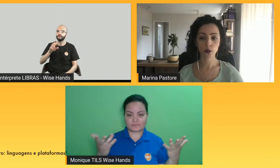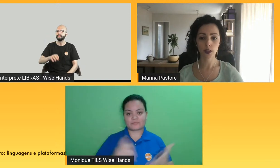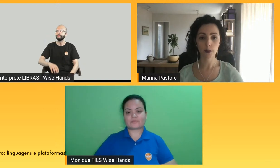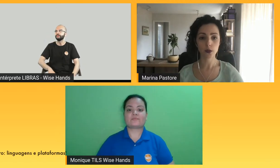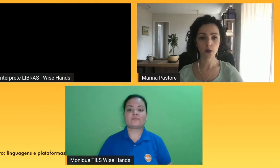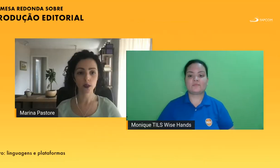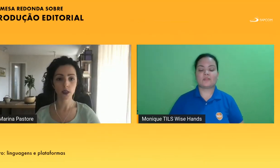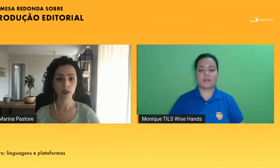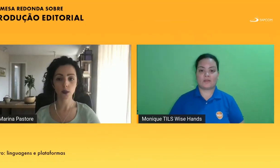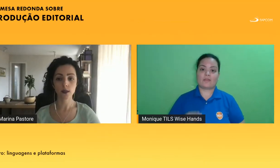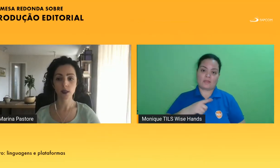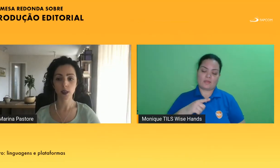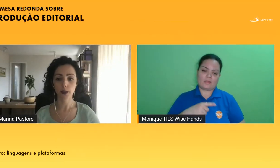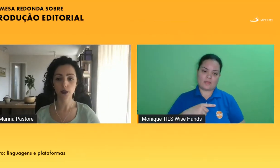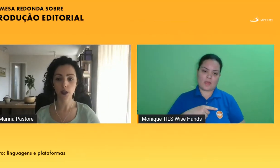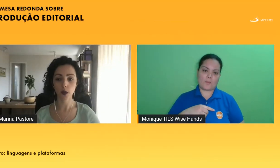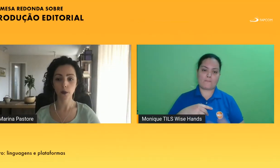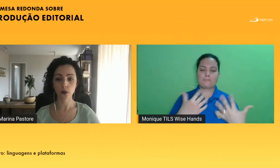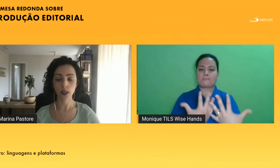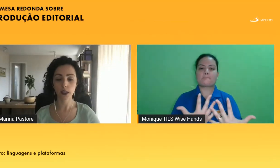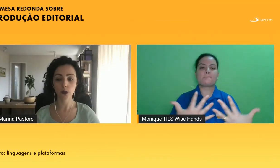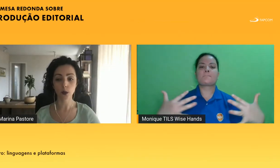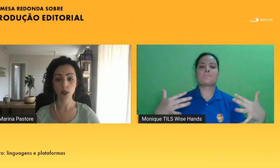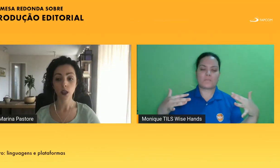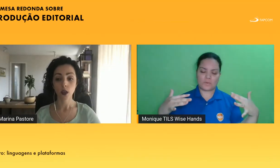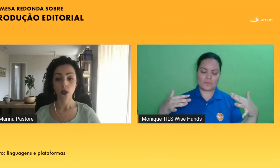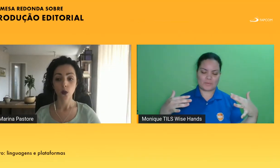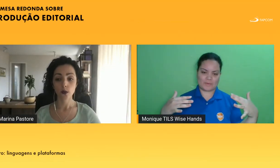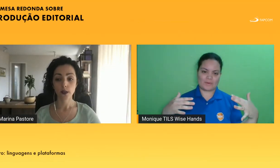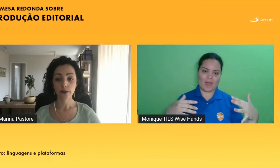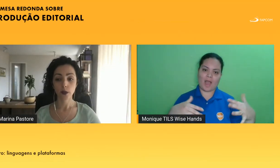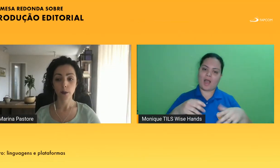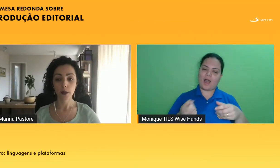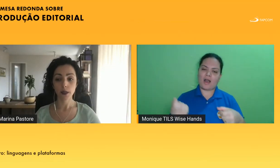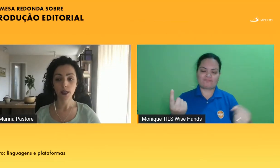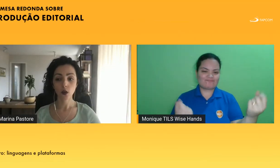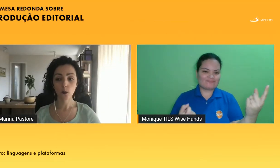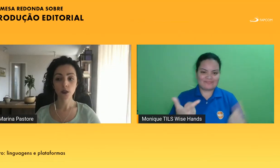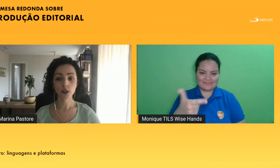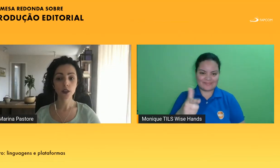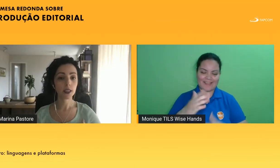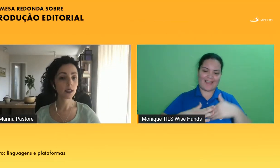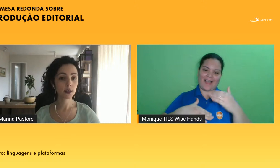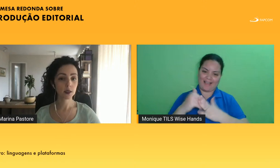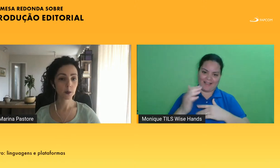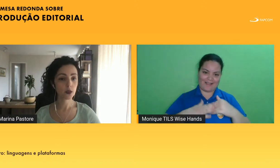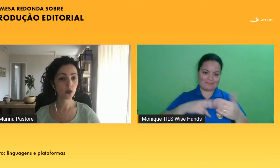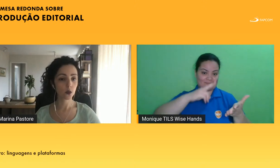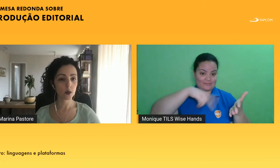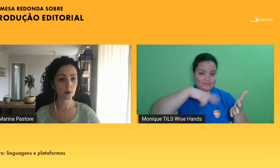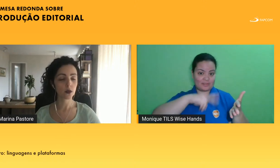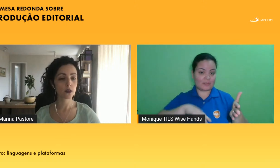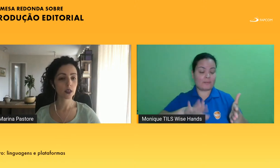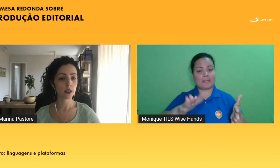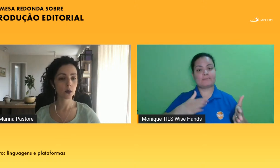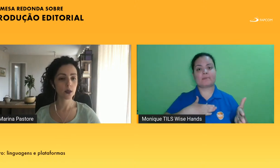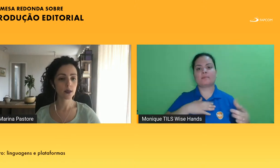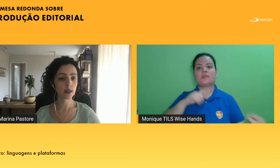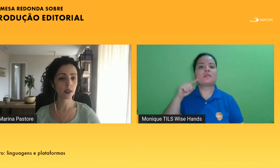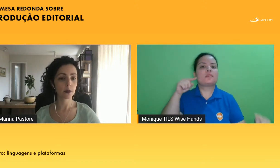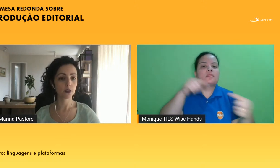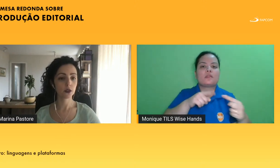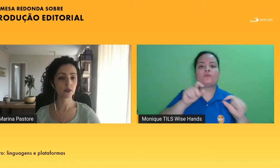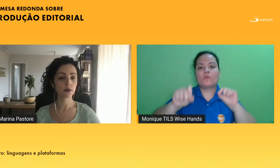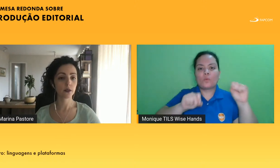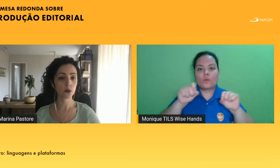produtos hoje, né? Pessoas que não necessariamente têm o hábito da leitura. O desafio aí, pra mim, é como a gente chega nessas pessoas, pessoas que não